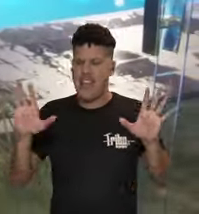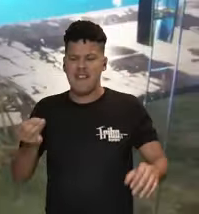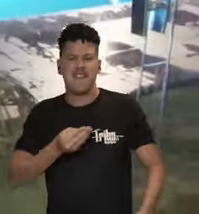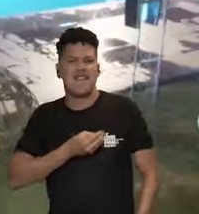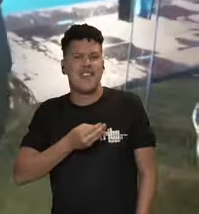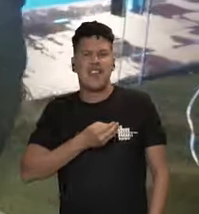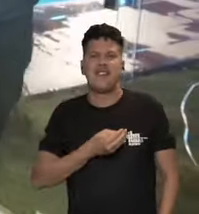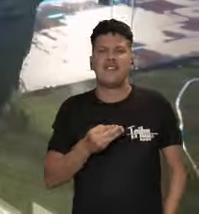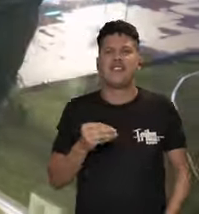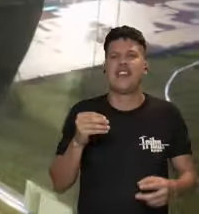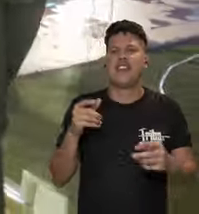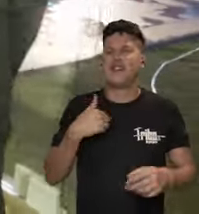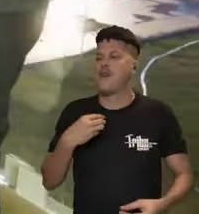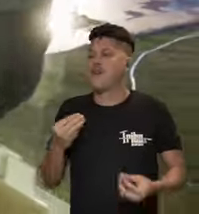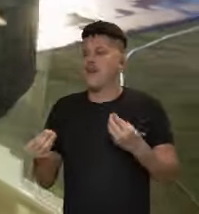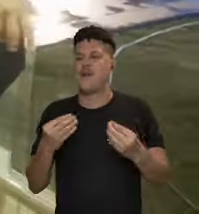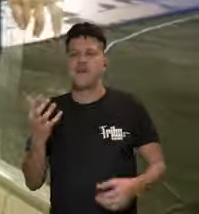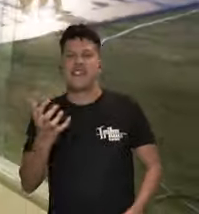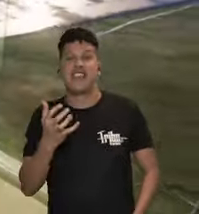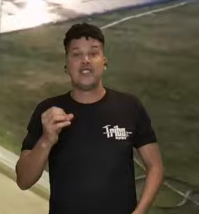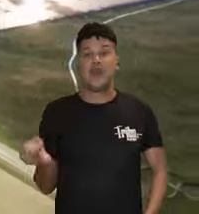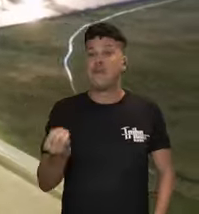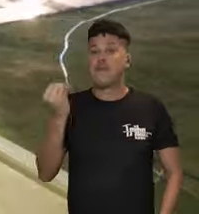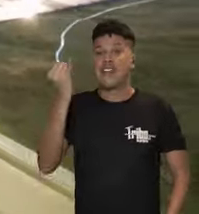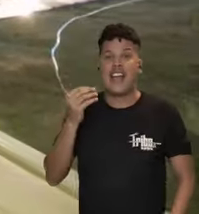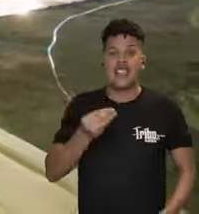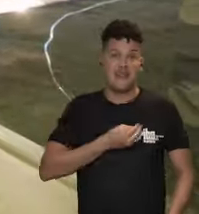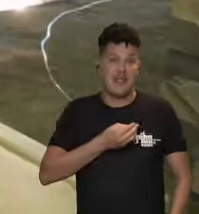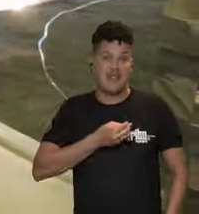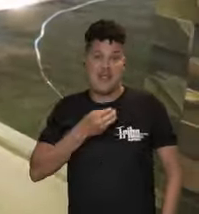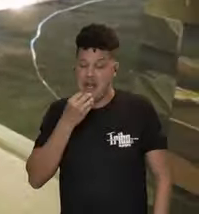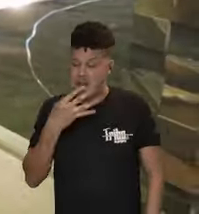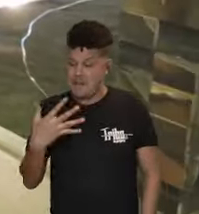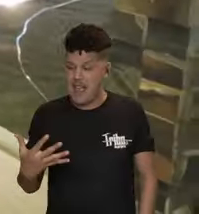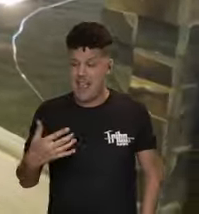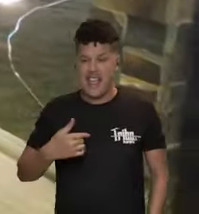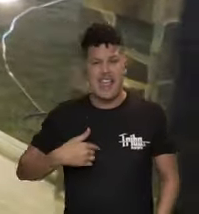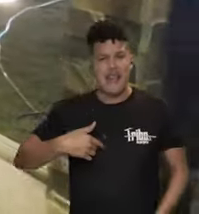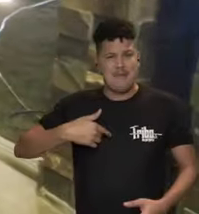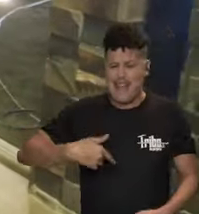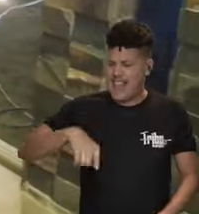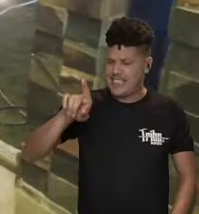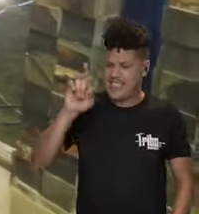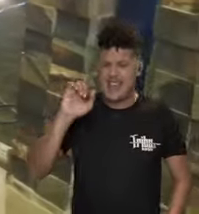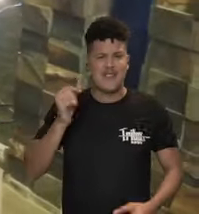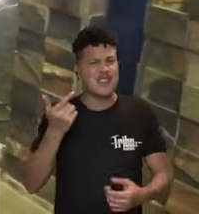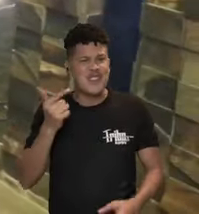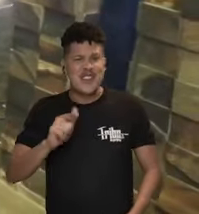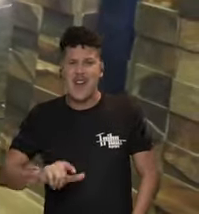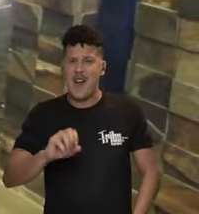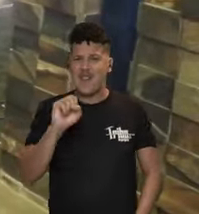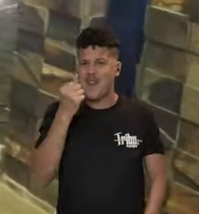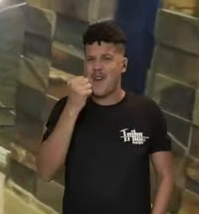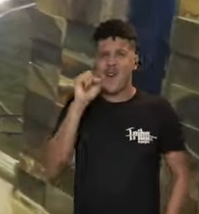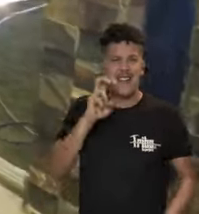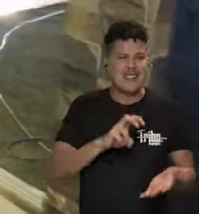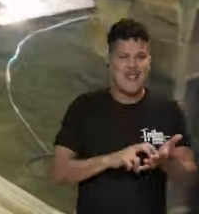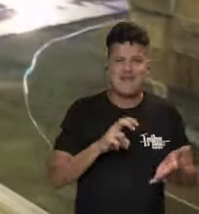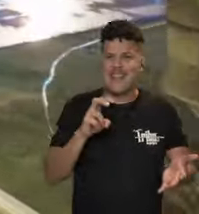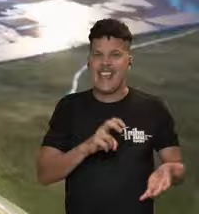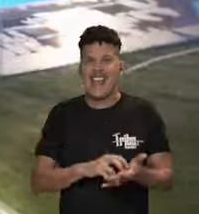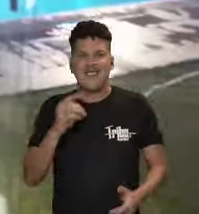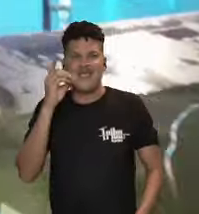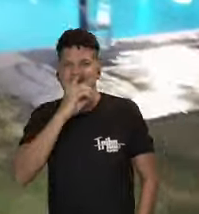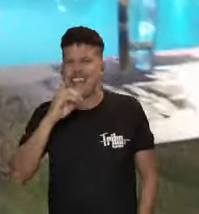então viva como, o importante é viver bem. Partiu mais uma vez, 8 horas, domingo de sol e sobre o lençol só restou